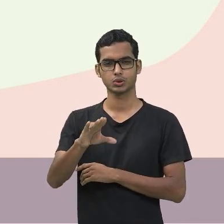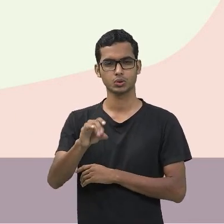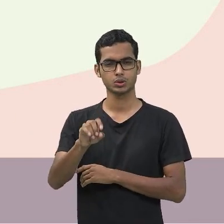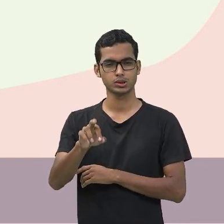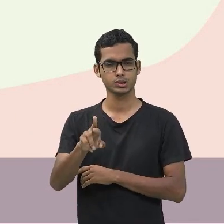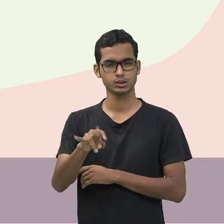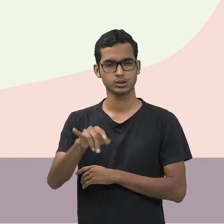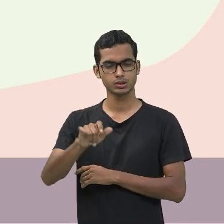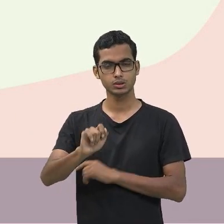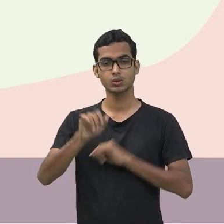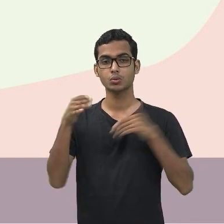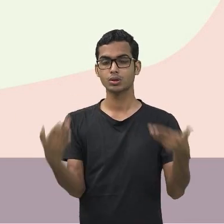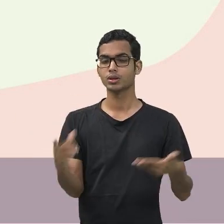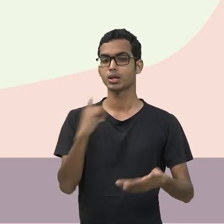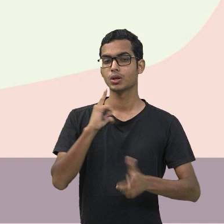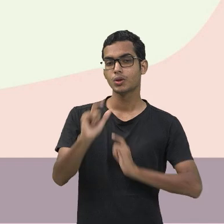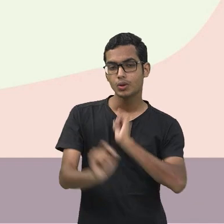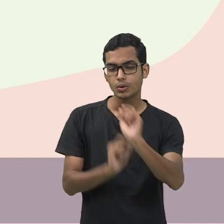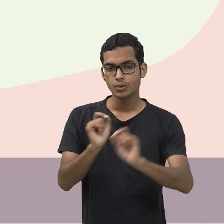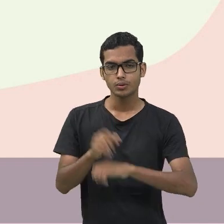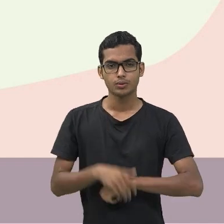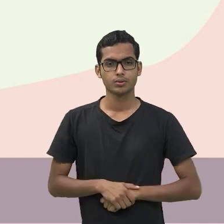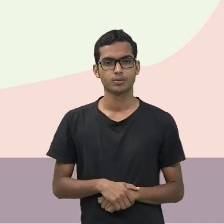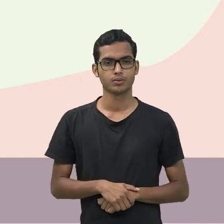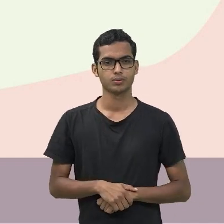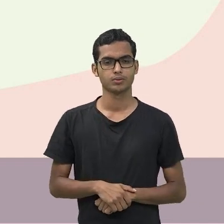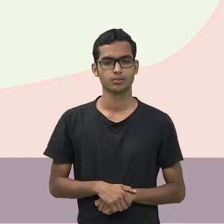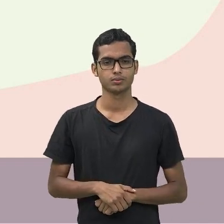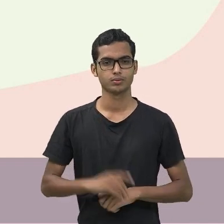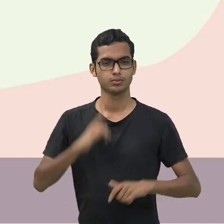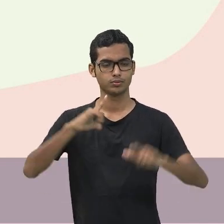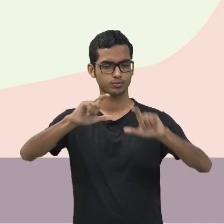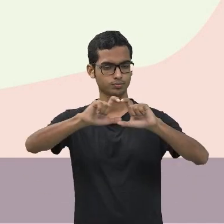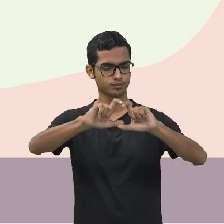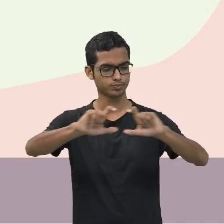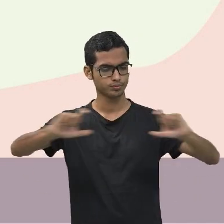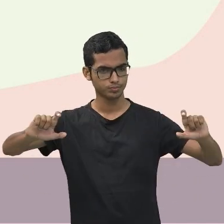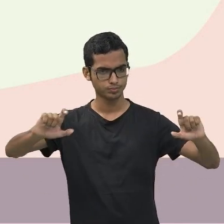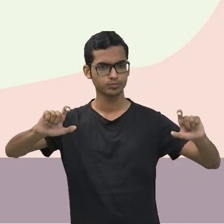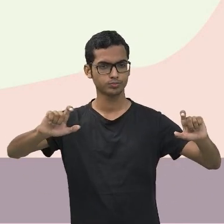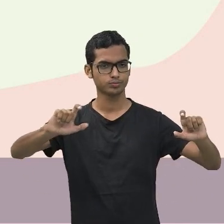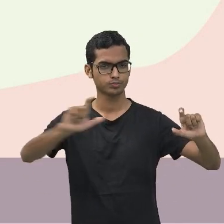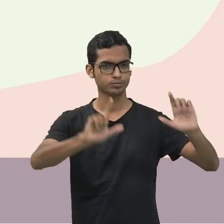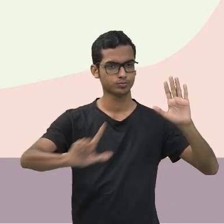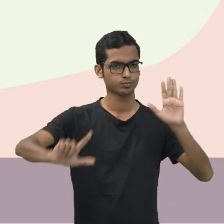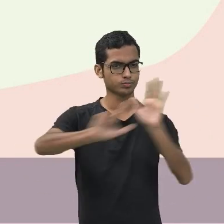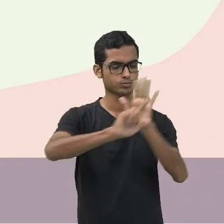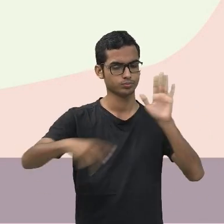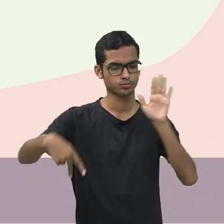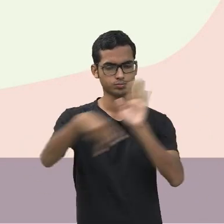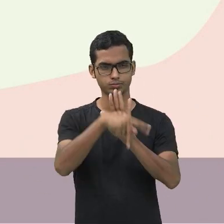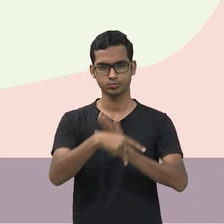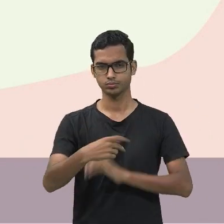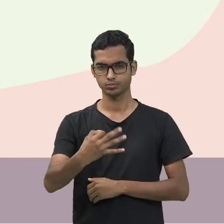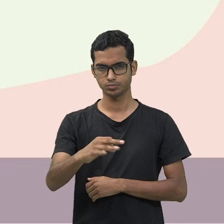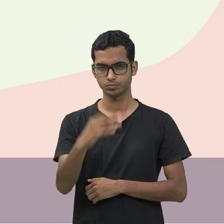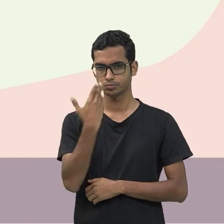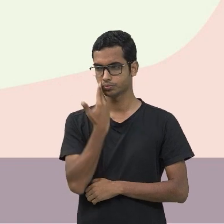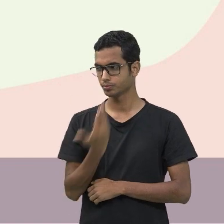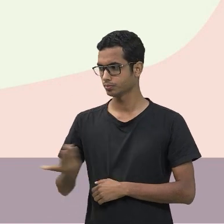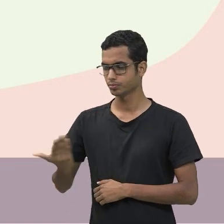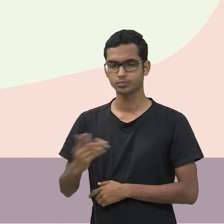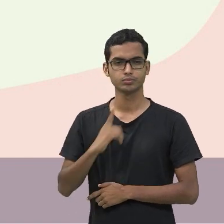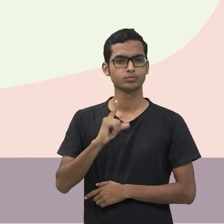quando elas possuem, né, uma fórmula, uma lei de formação, tá bom? Então aí a gente temos,